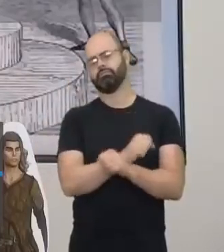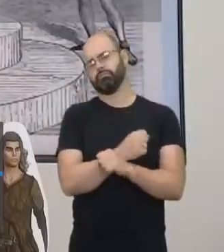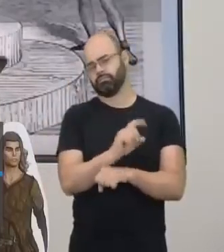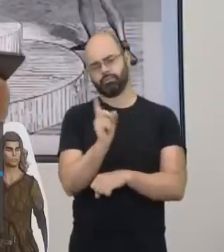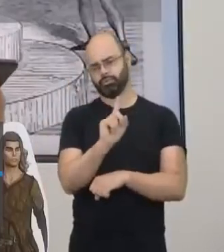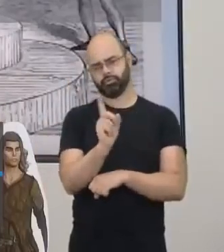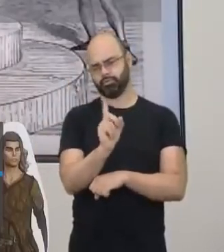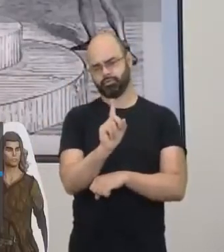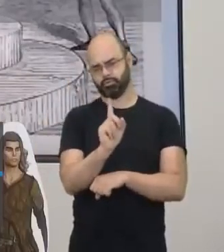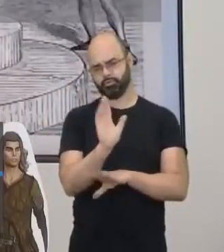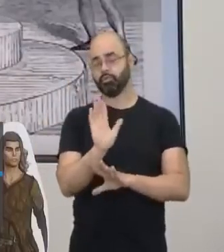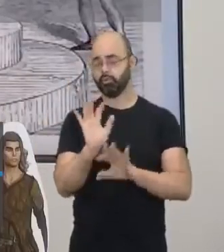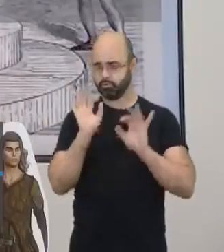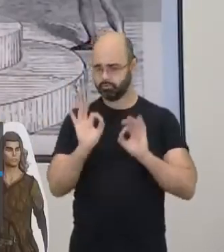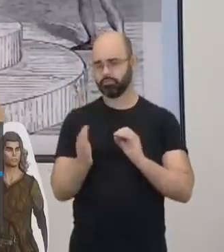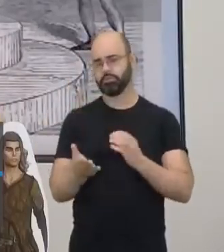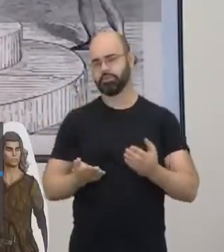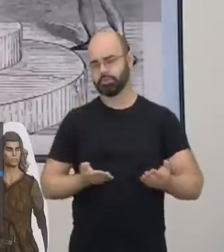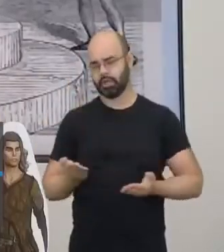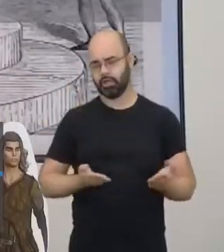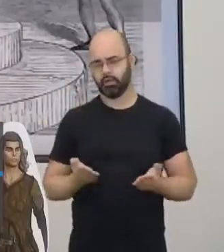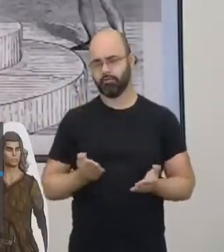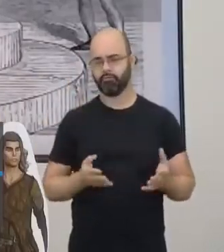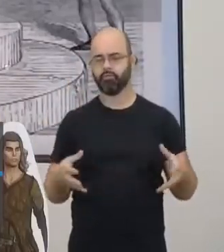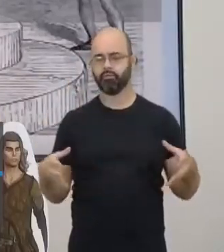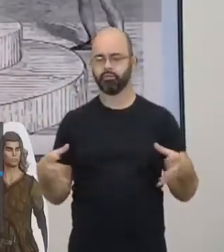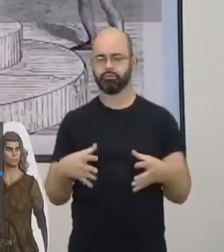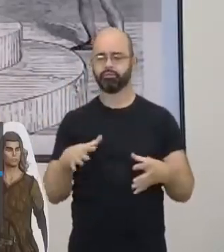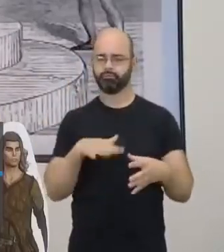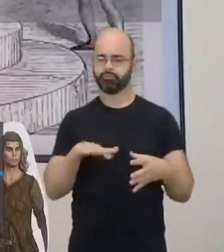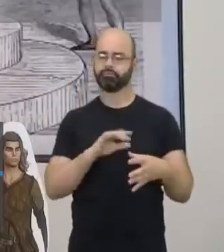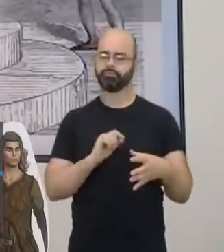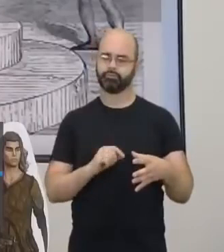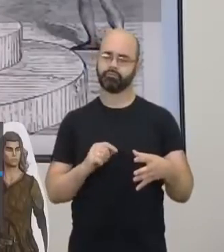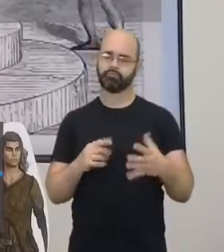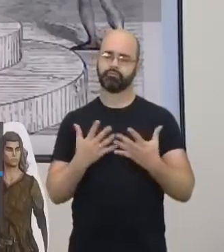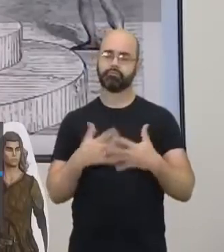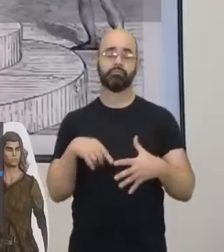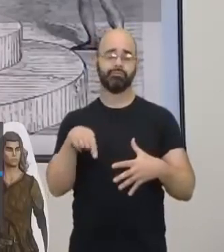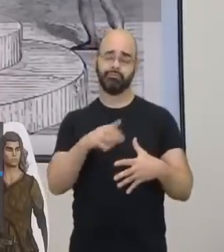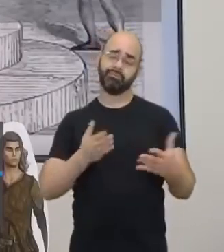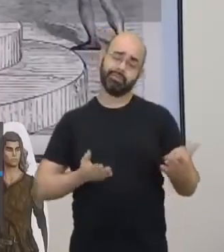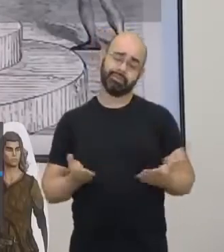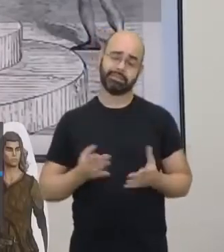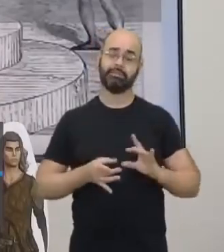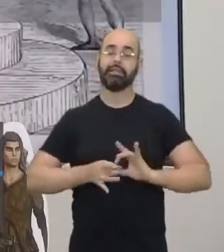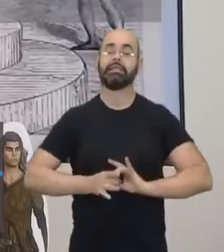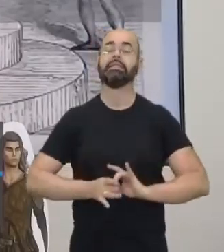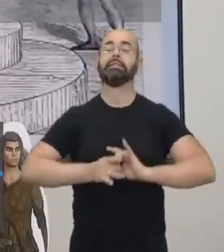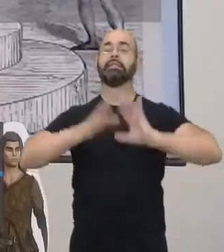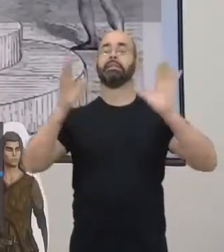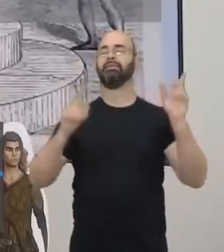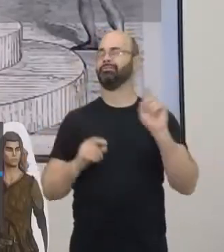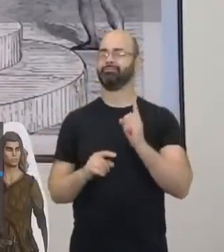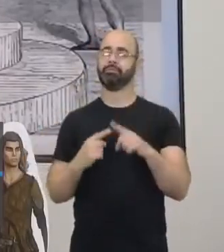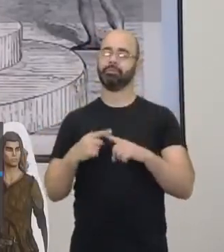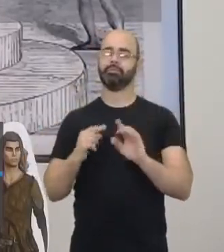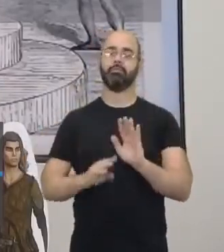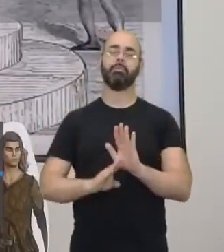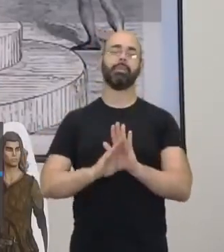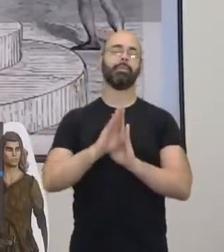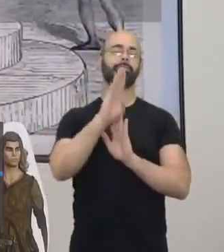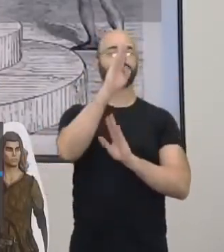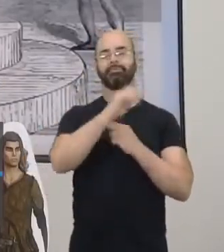podem ser vendidos, comercializados, mas eles também, se a gente for pensar assim, eles também não têm uma grande liberdade, porque eles não podem ascender